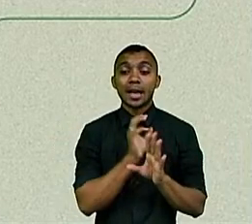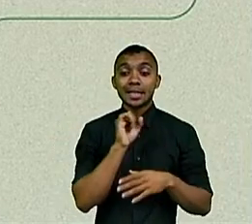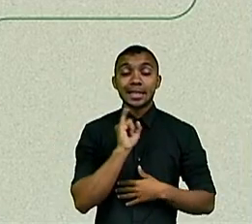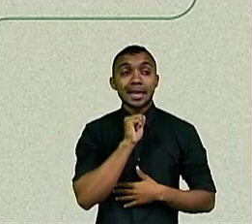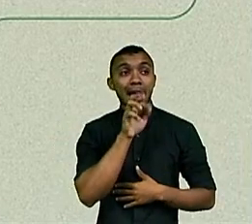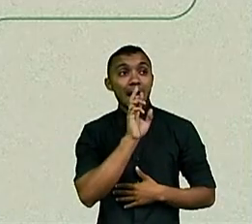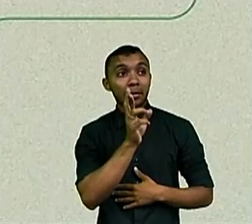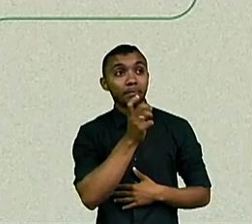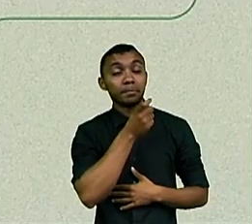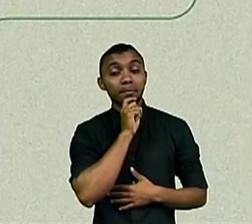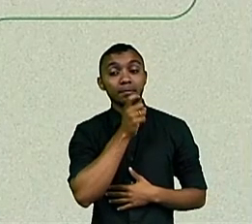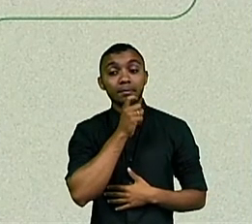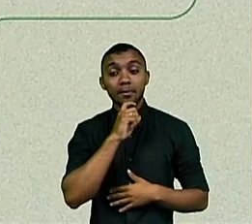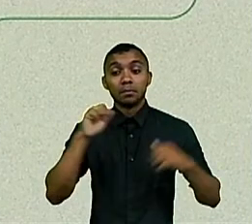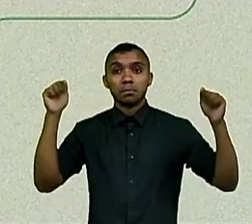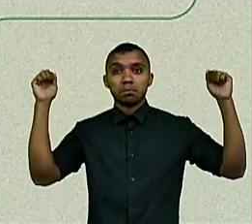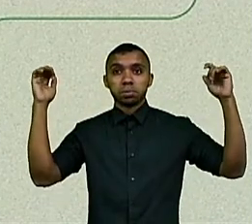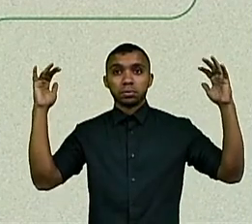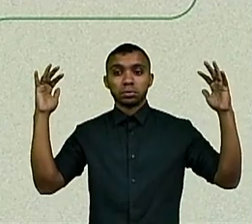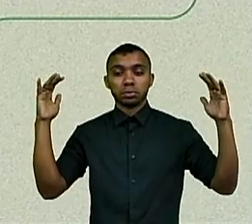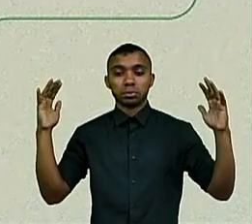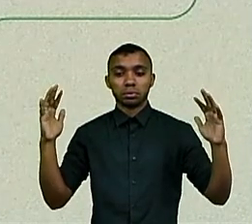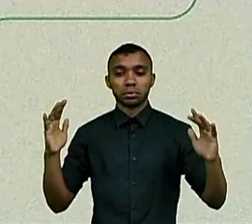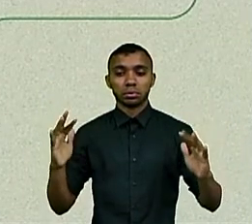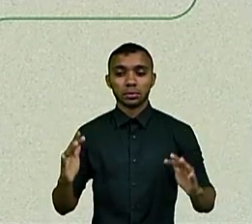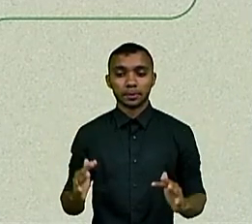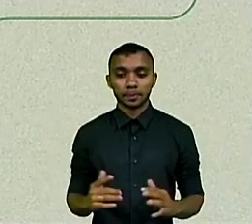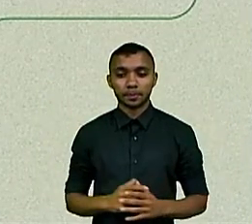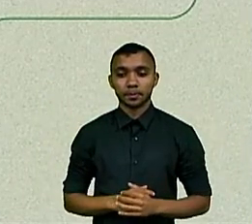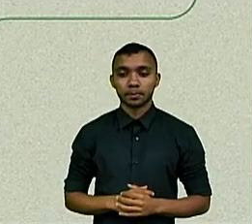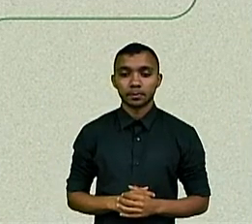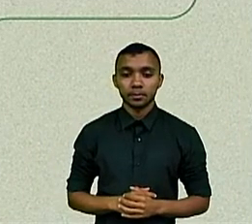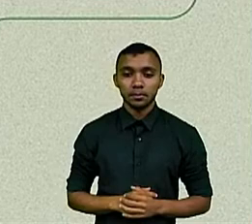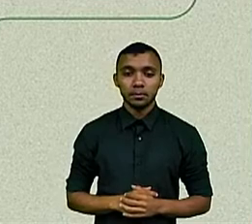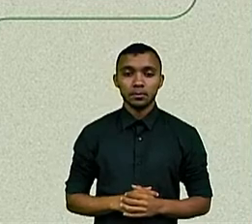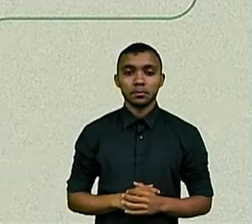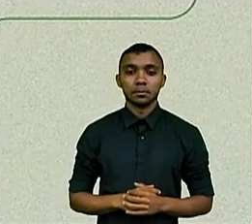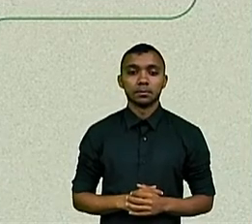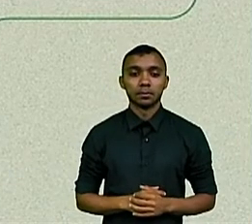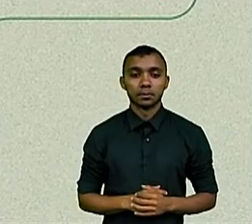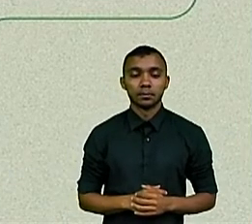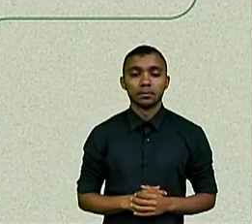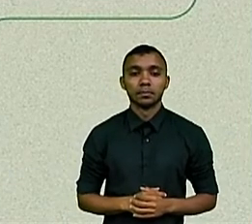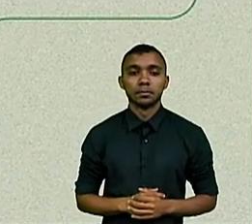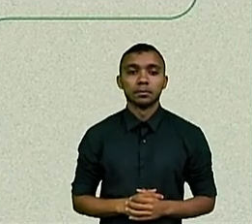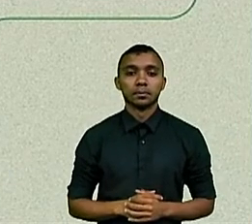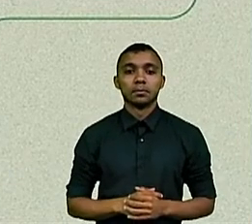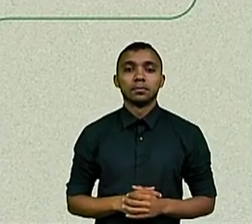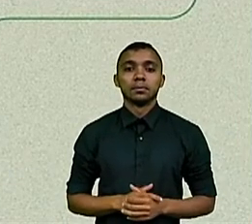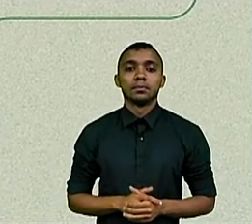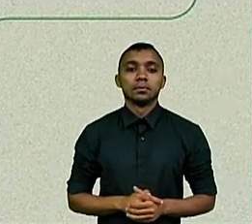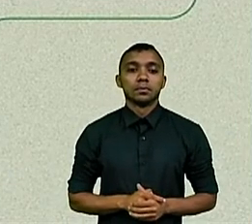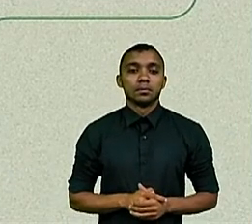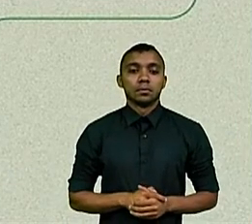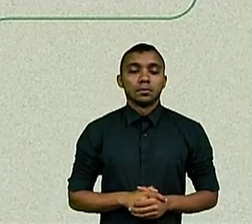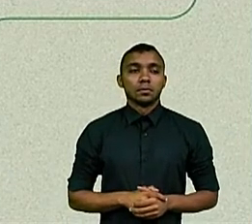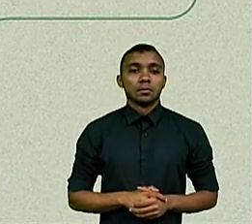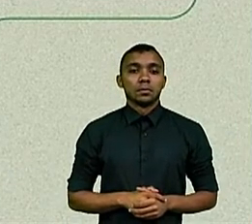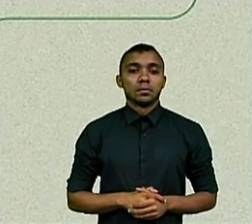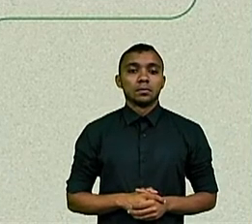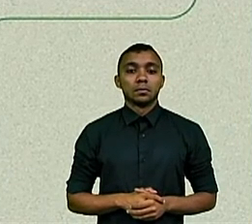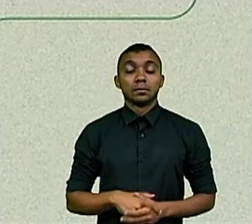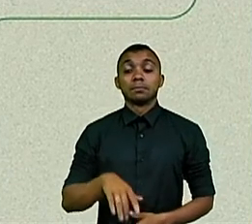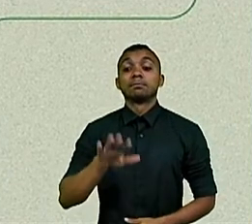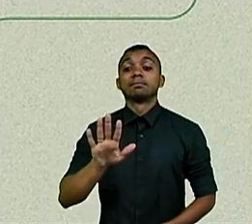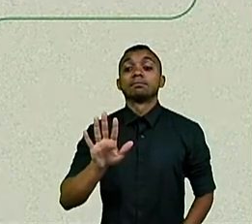denso desce empurrando ar quente para cima fazendo as correntes de convecção já no